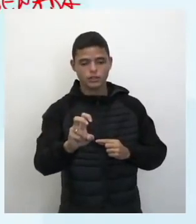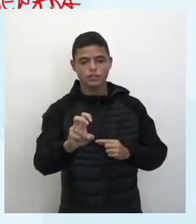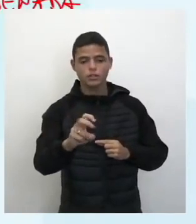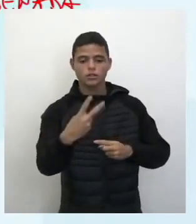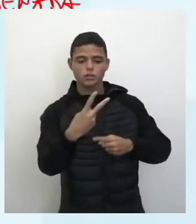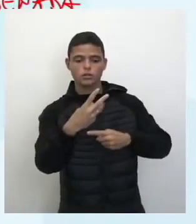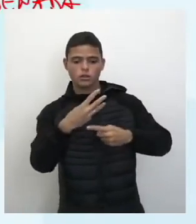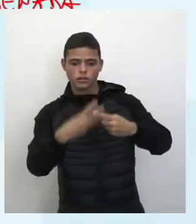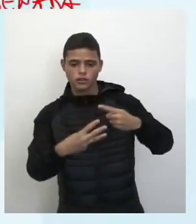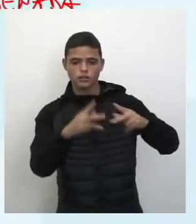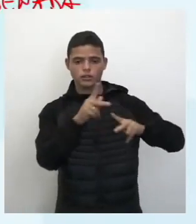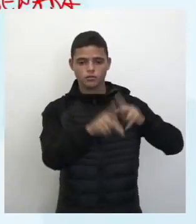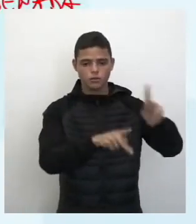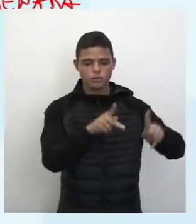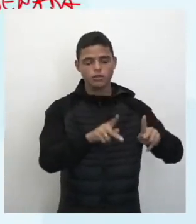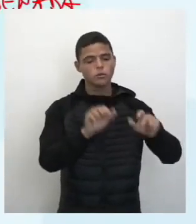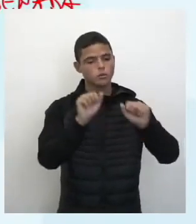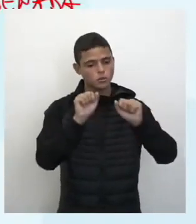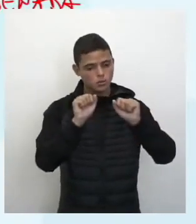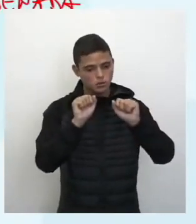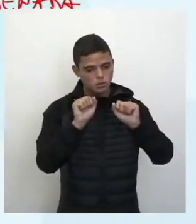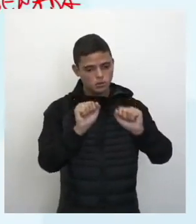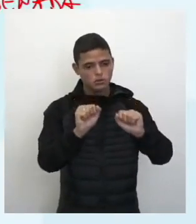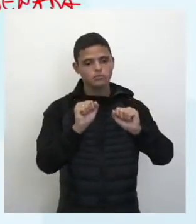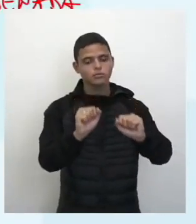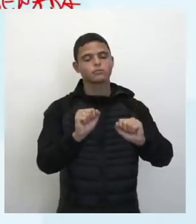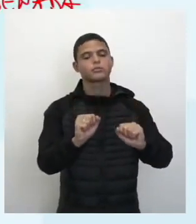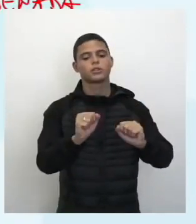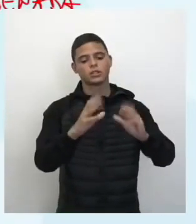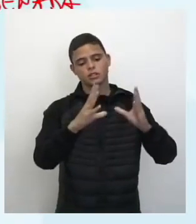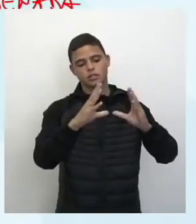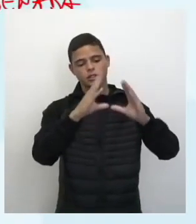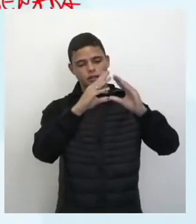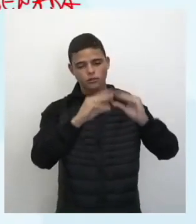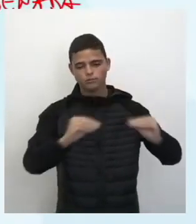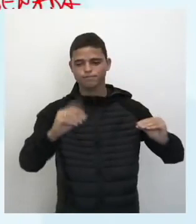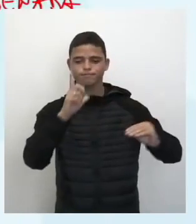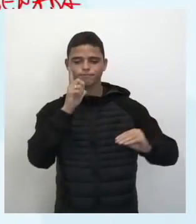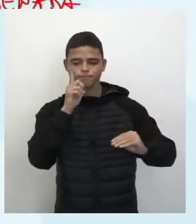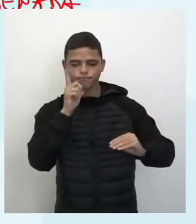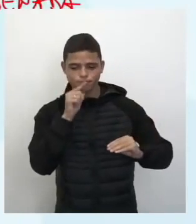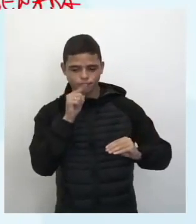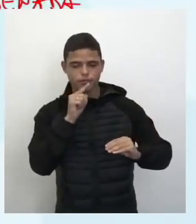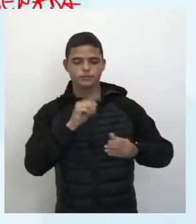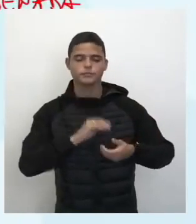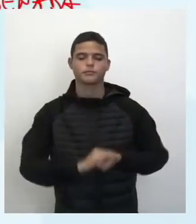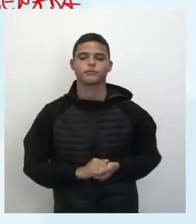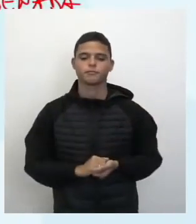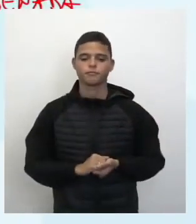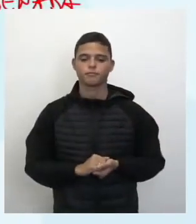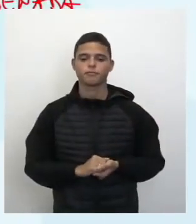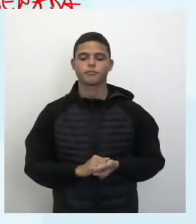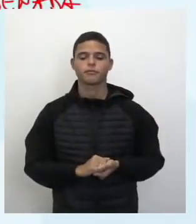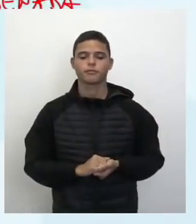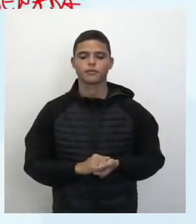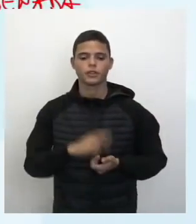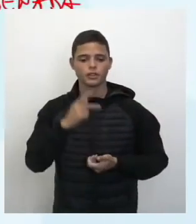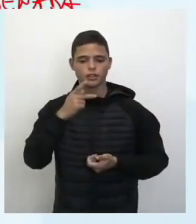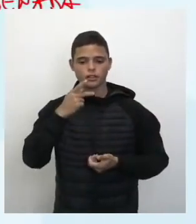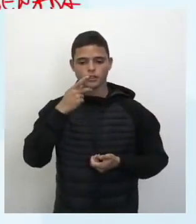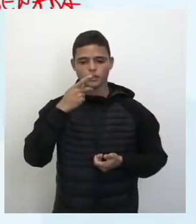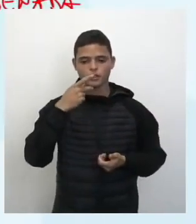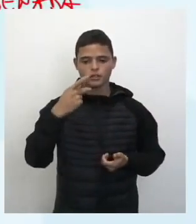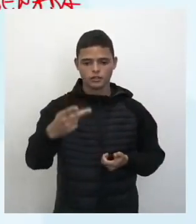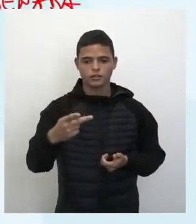a escassez hídrica. Nesse caso, nós temos a primeira oração construída em torno do verbo diz, né, que está aqui grifado, e a partir